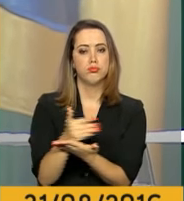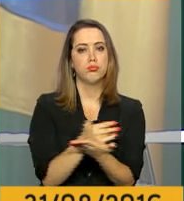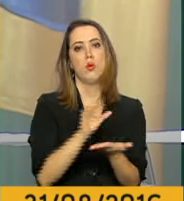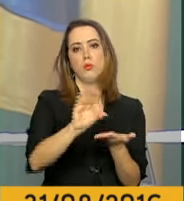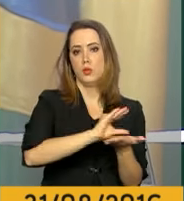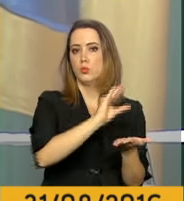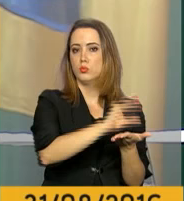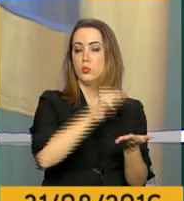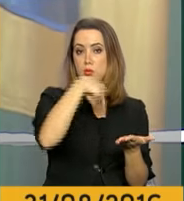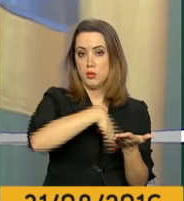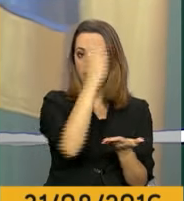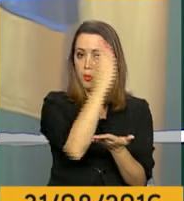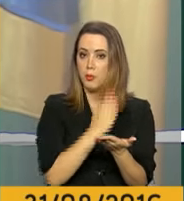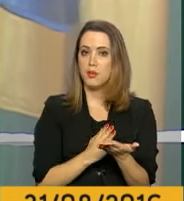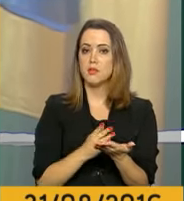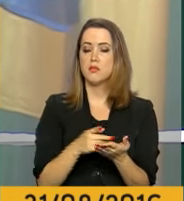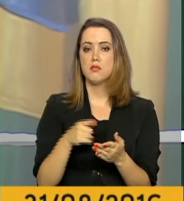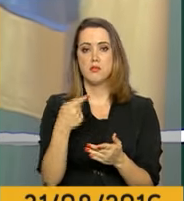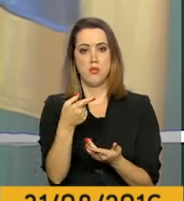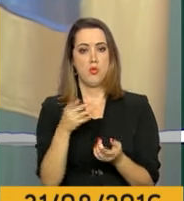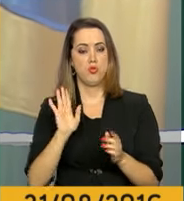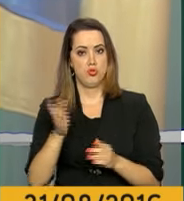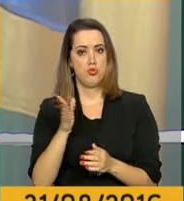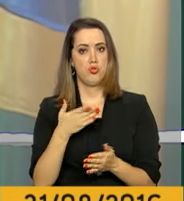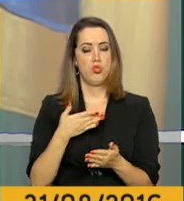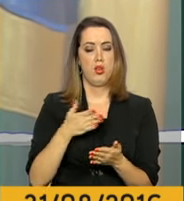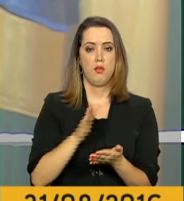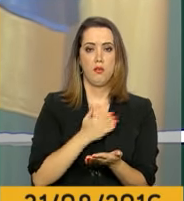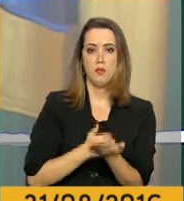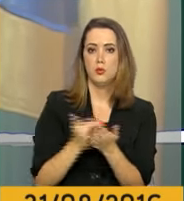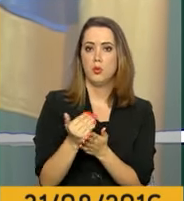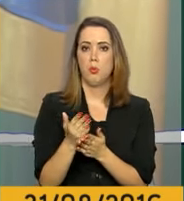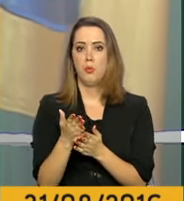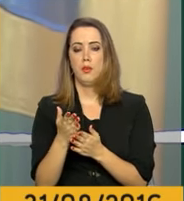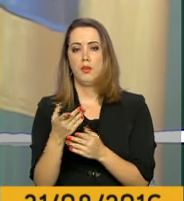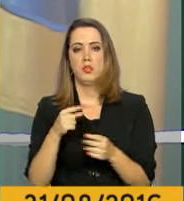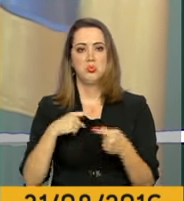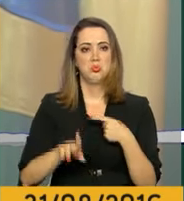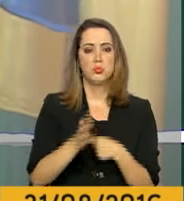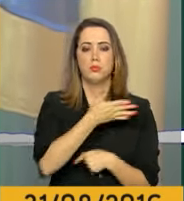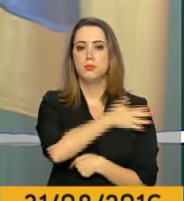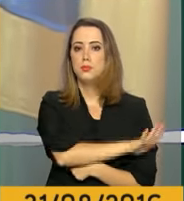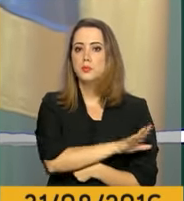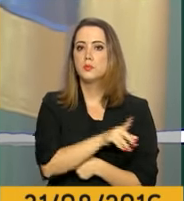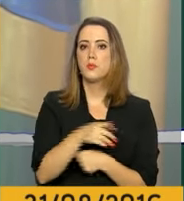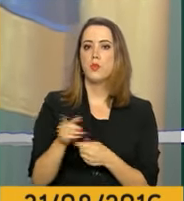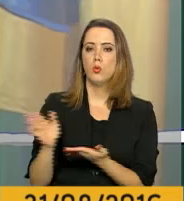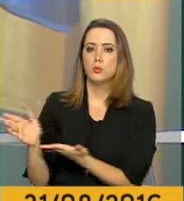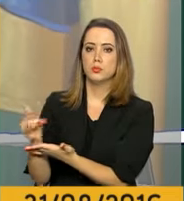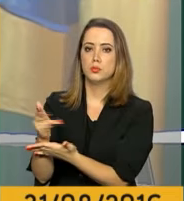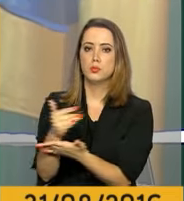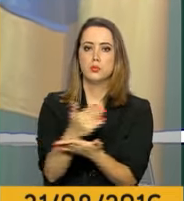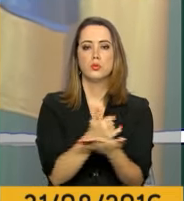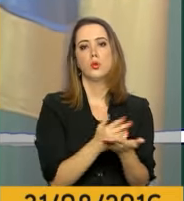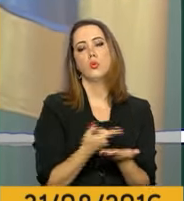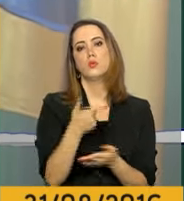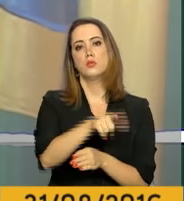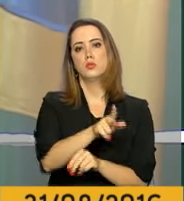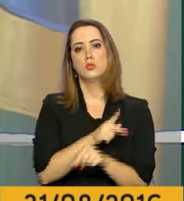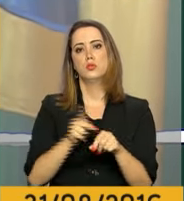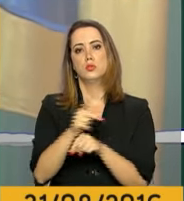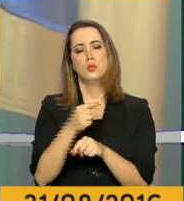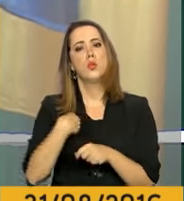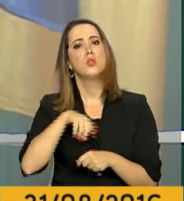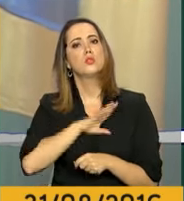preconceito contra recursos externos. Aliás, quando o ministro Serra assumiu a Relações Exteriores, nós dissemos, olha, nós vamos ter